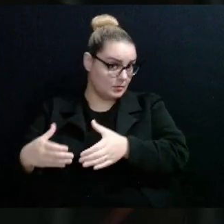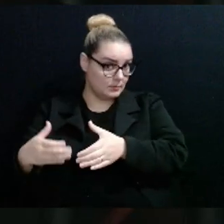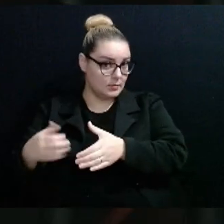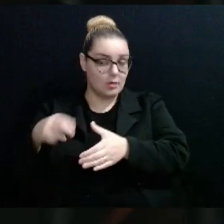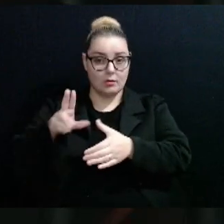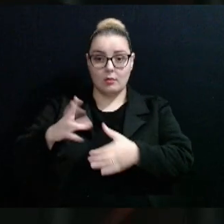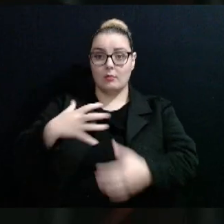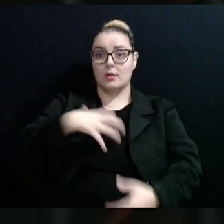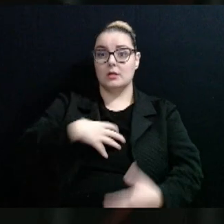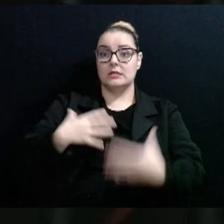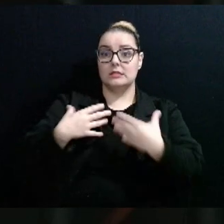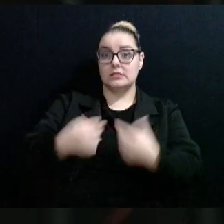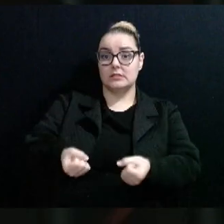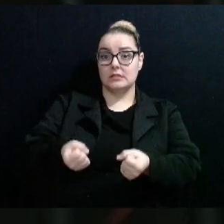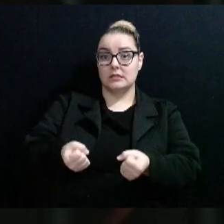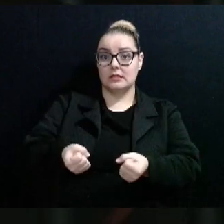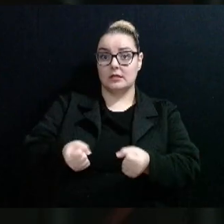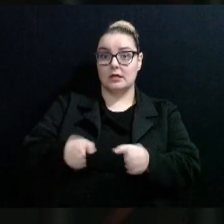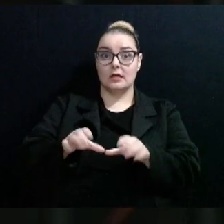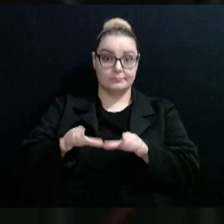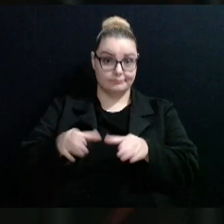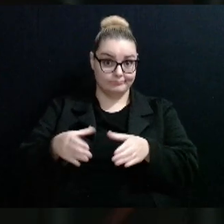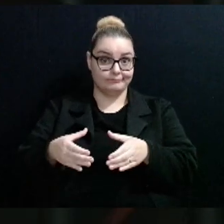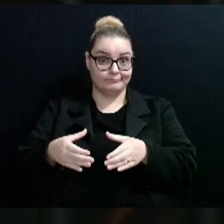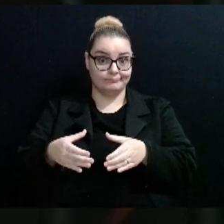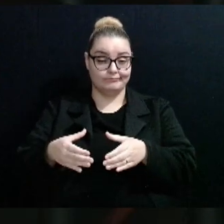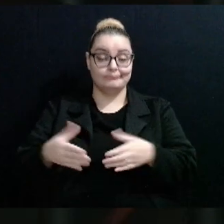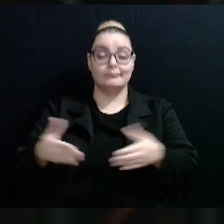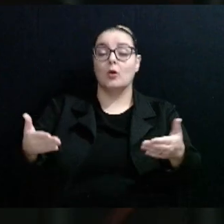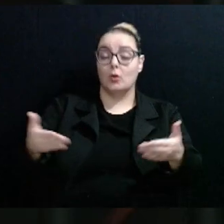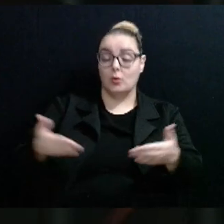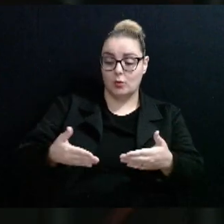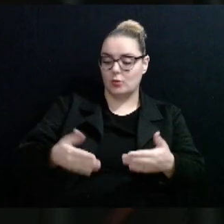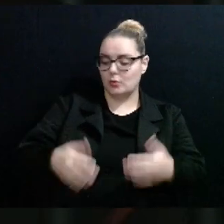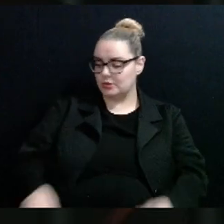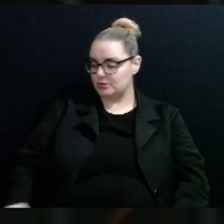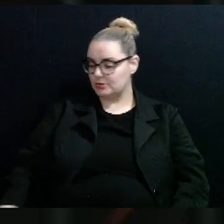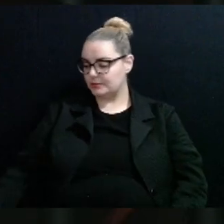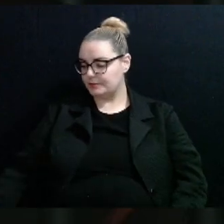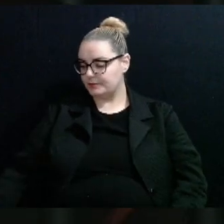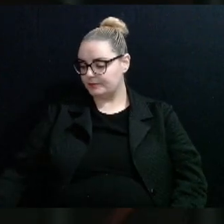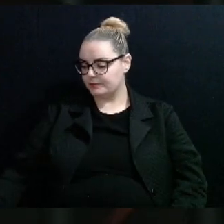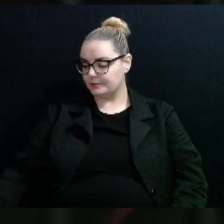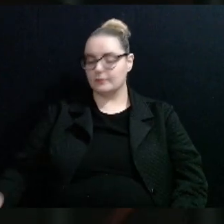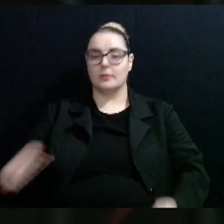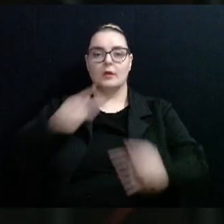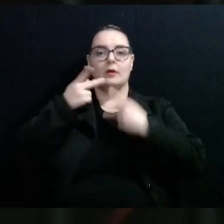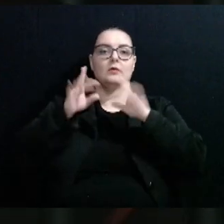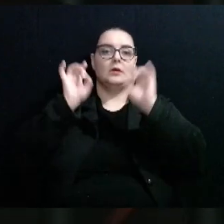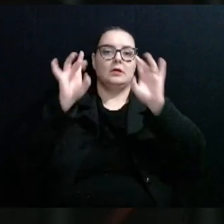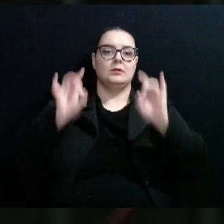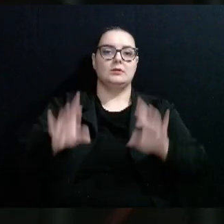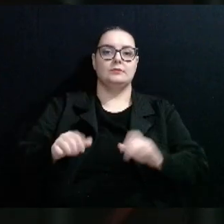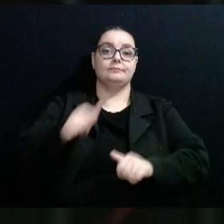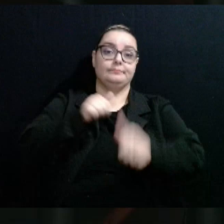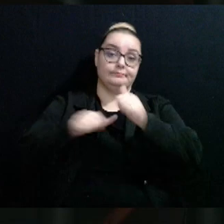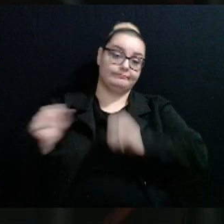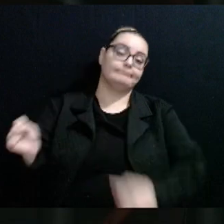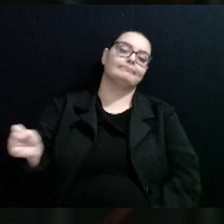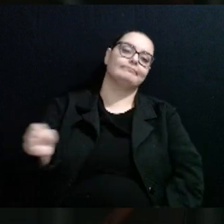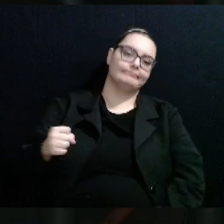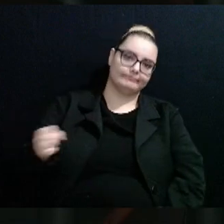aceito em um grupo? Hoje a gente vai falar especificamente da cerveja, que é um hábito